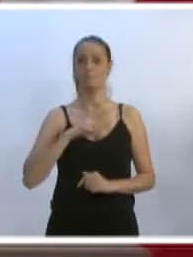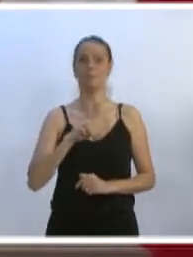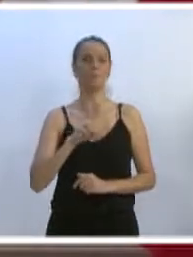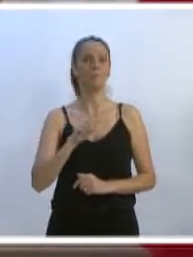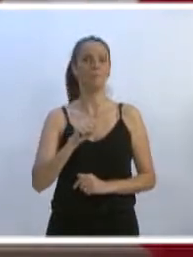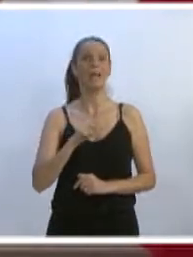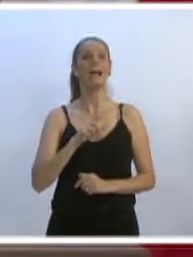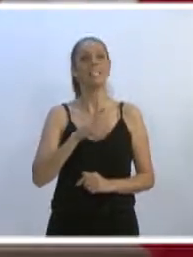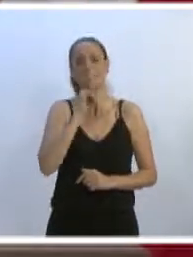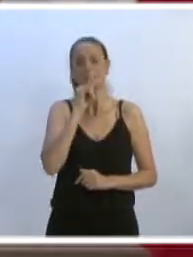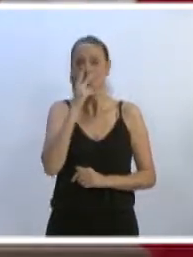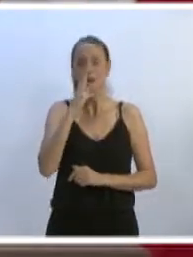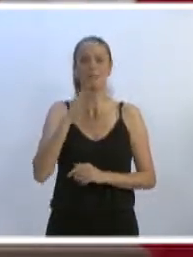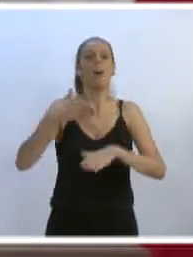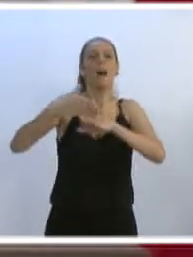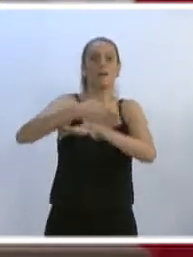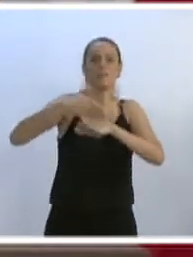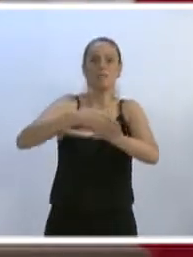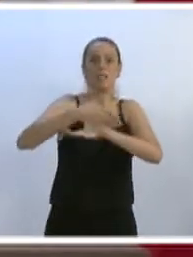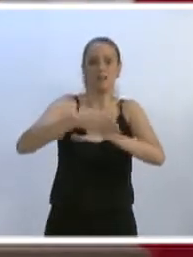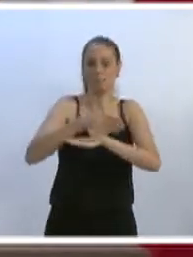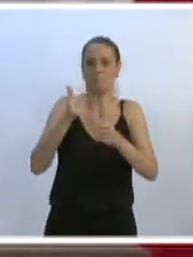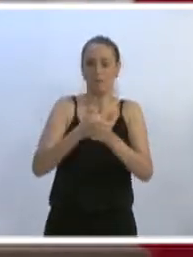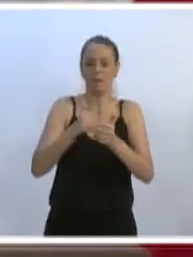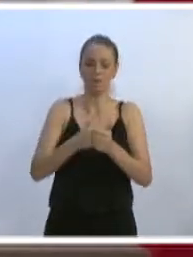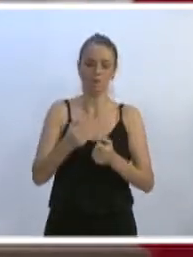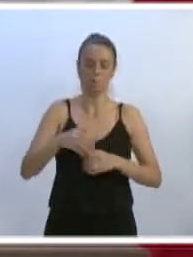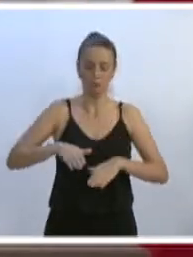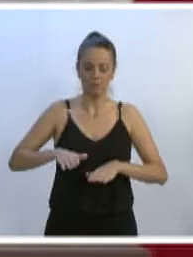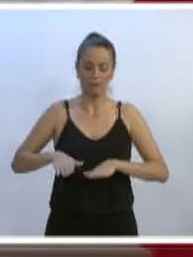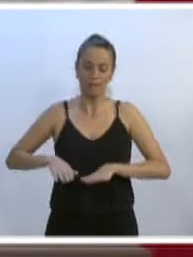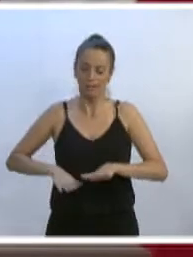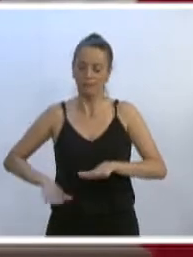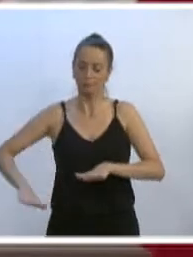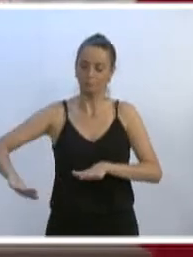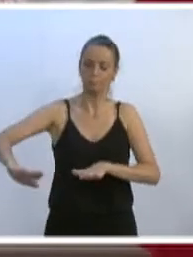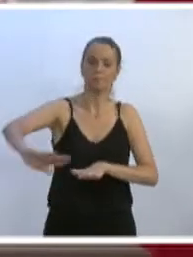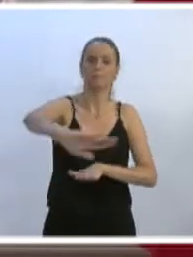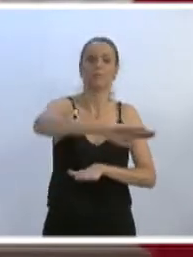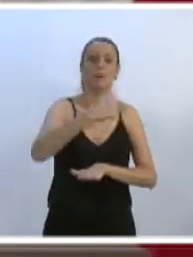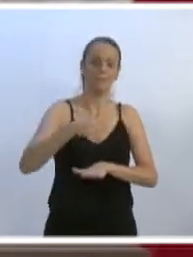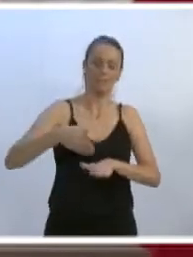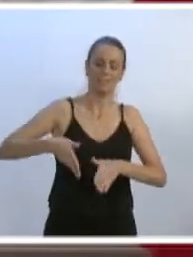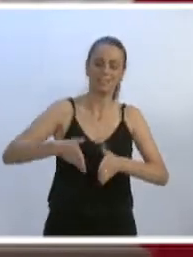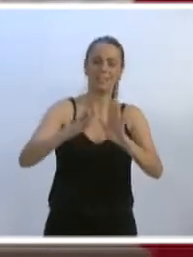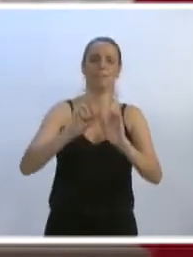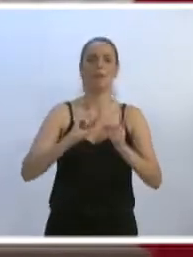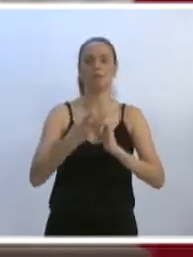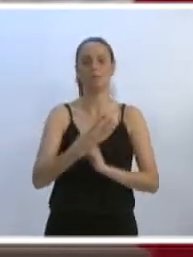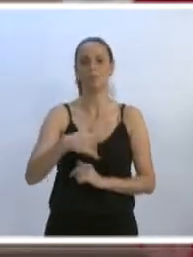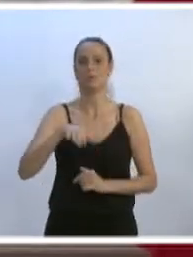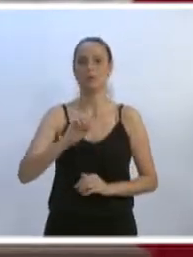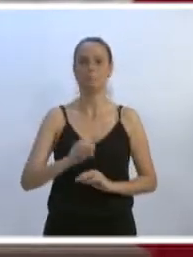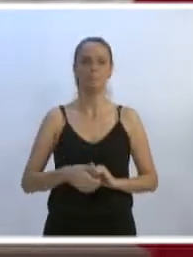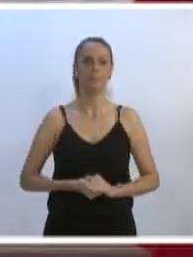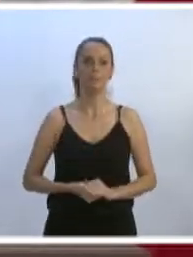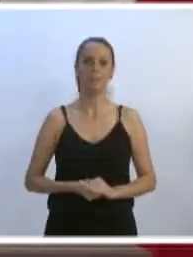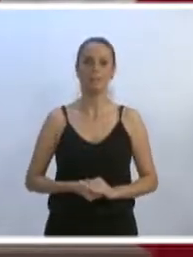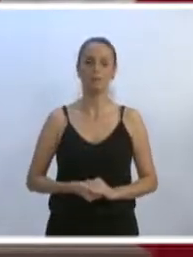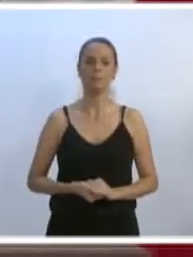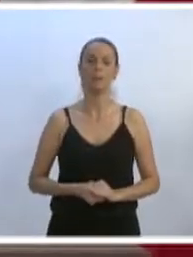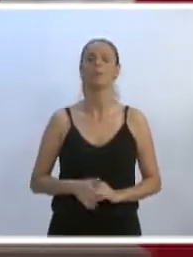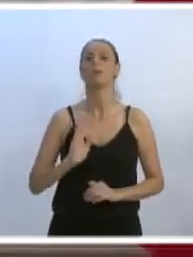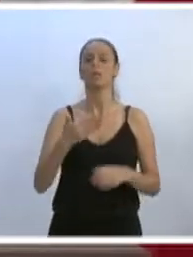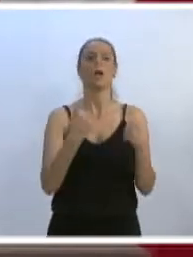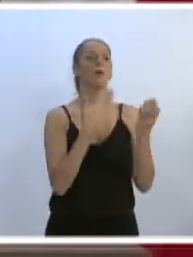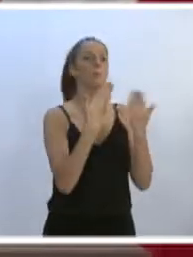volta no bairro pelas margens certo e não precisa ficar atravessando aberto a 70 que nem muito bem eu falei com o dinheiro